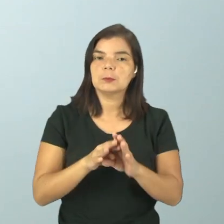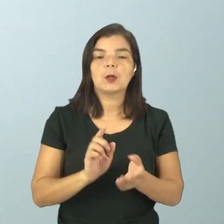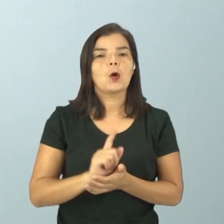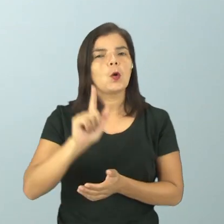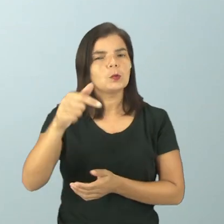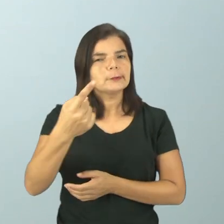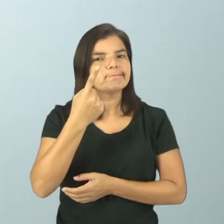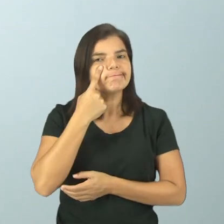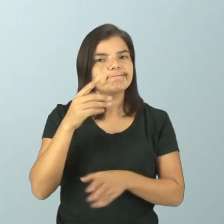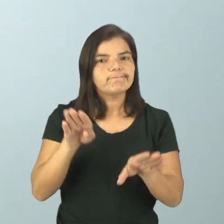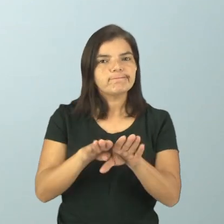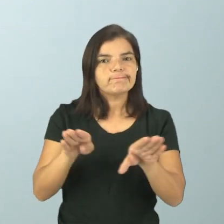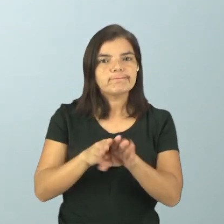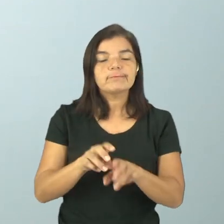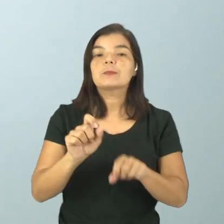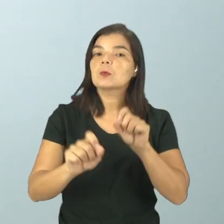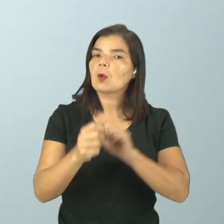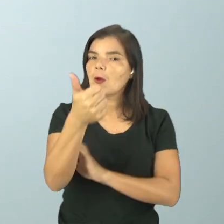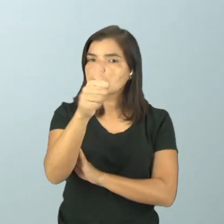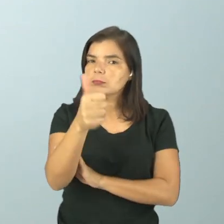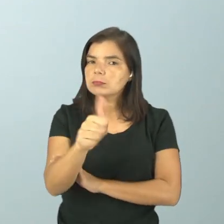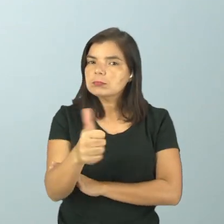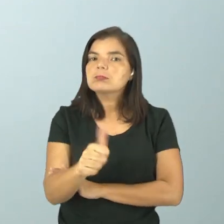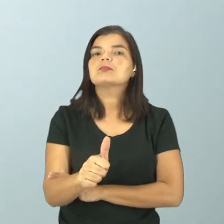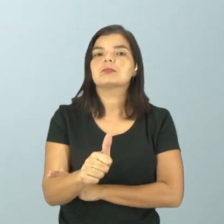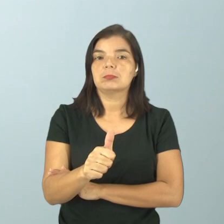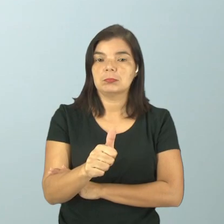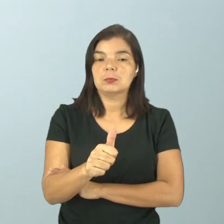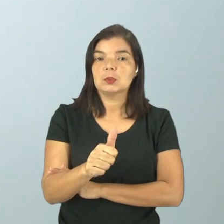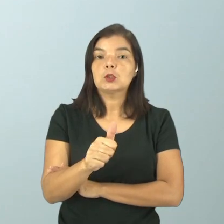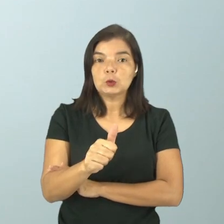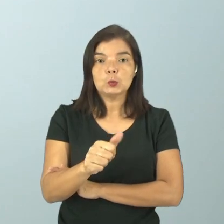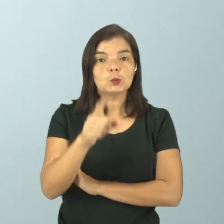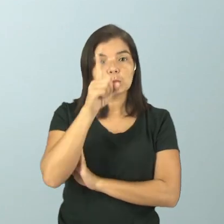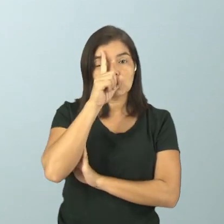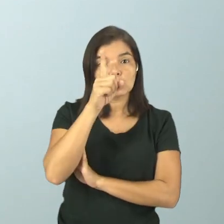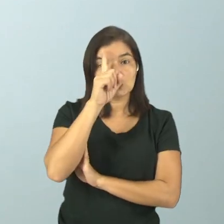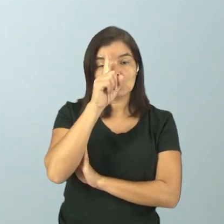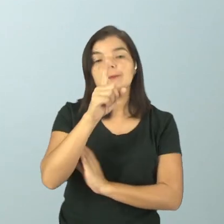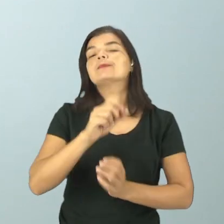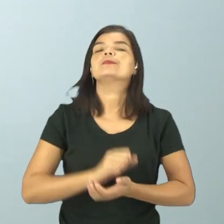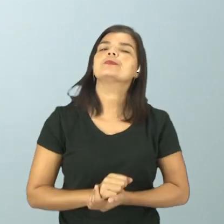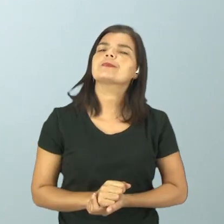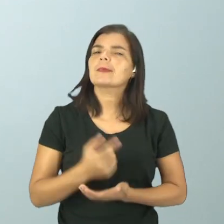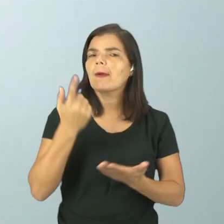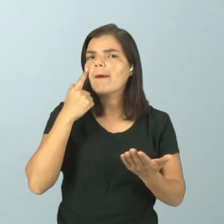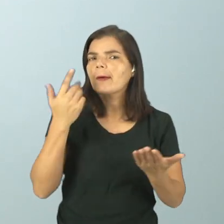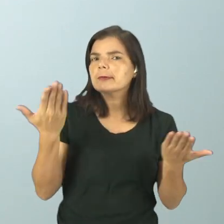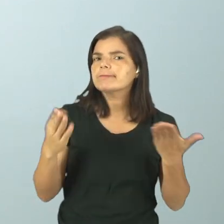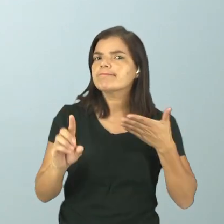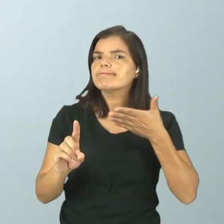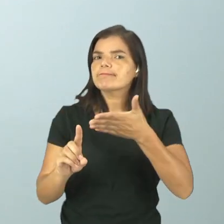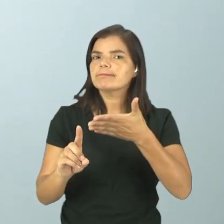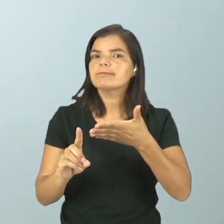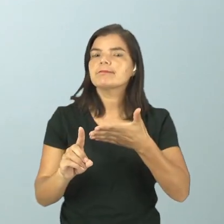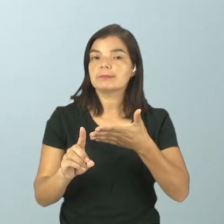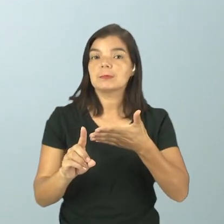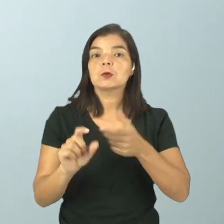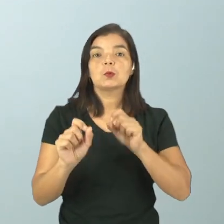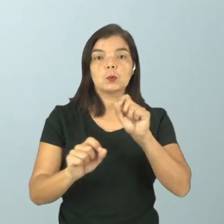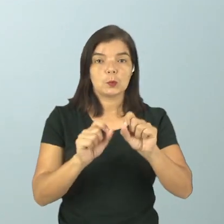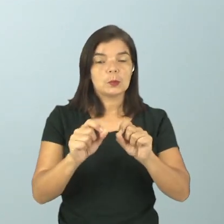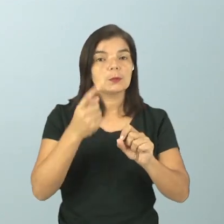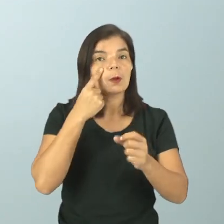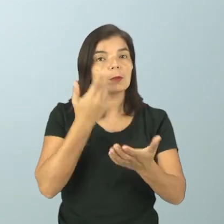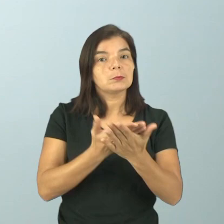coisa que a gente observa é que ele está analisando uma situação do cotidiano, não é? Agora vamos focar naquilo que a